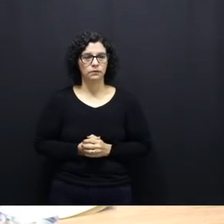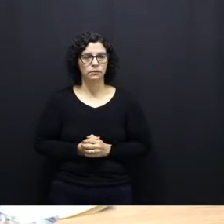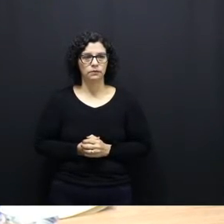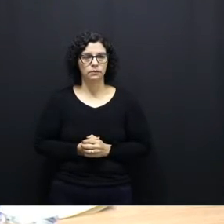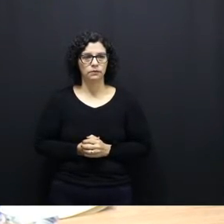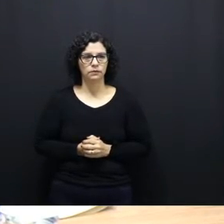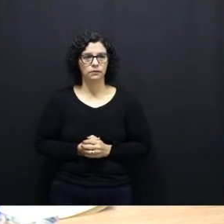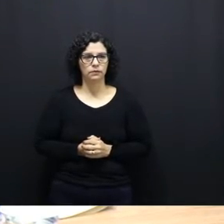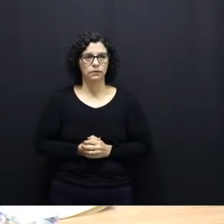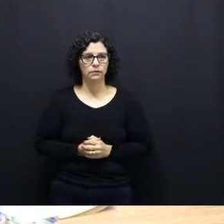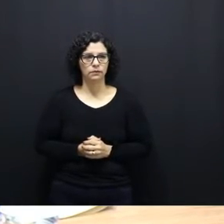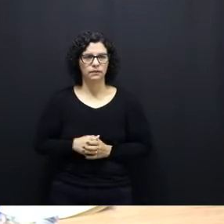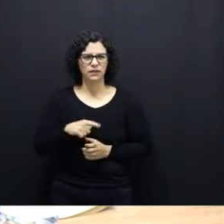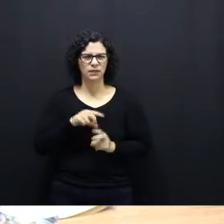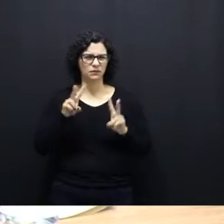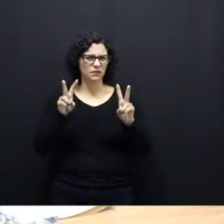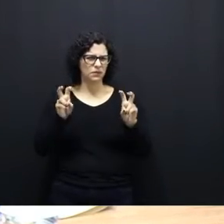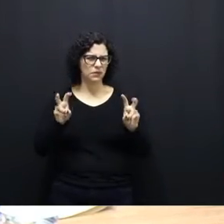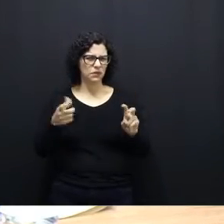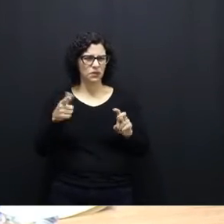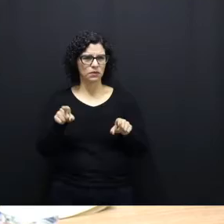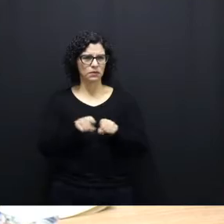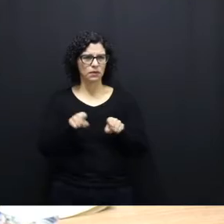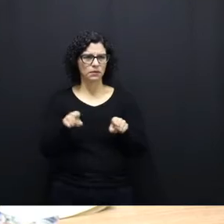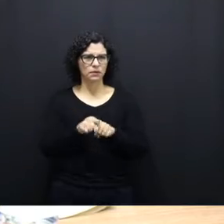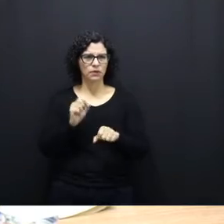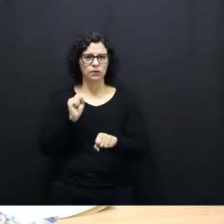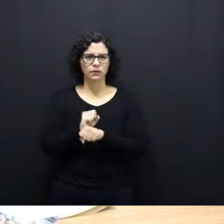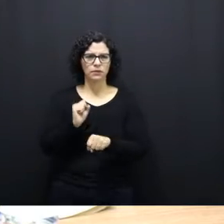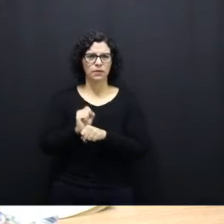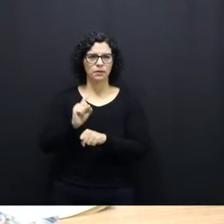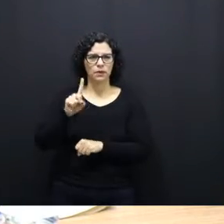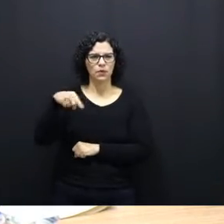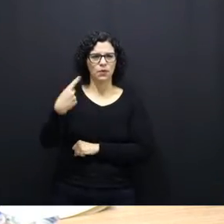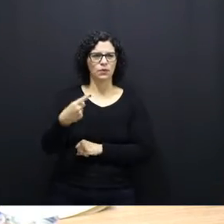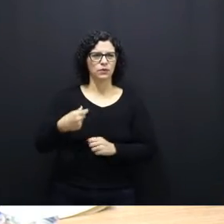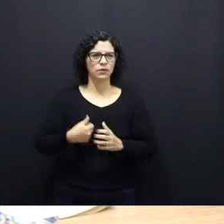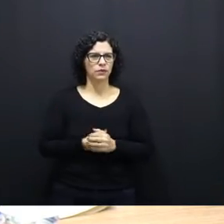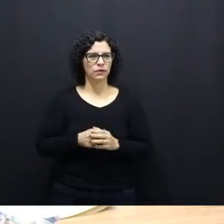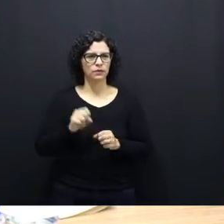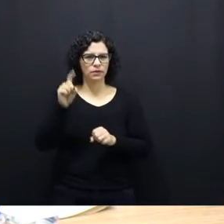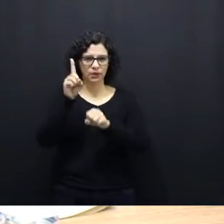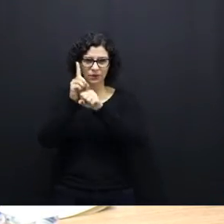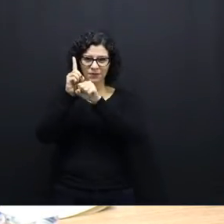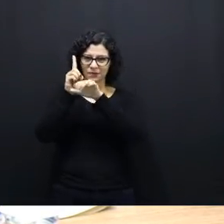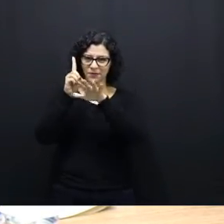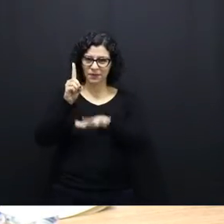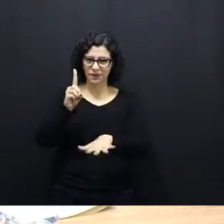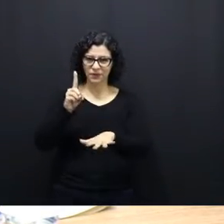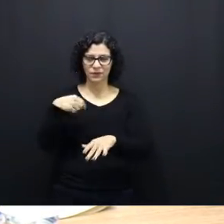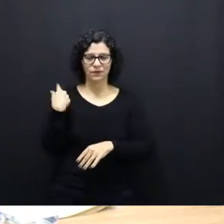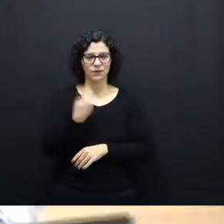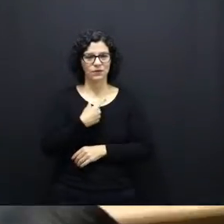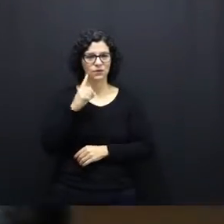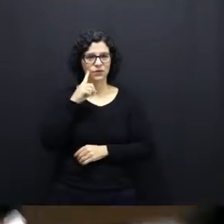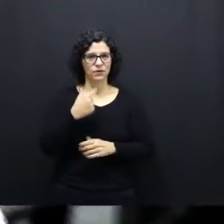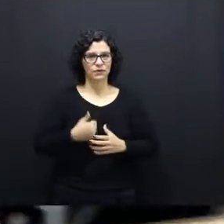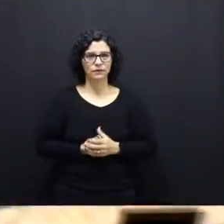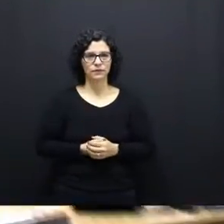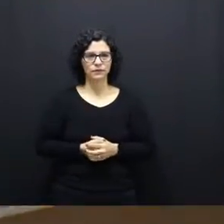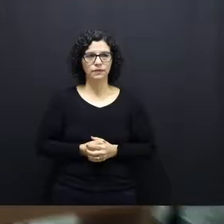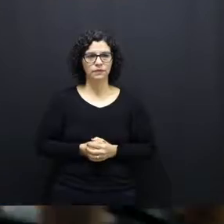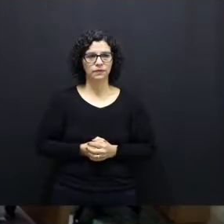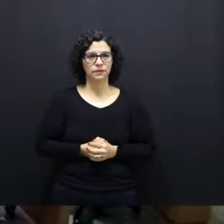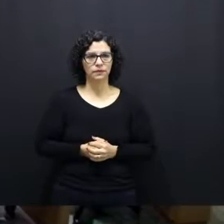o presente eu tinha outros temas mais tarde tchau até o próximo Aí que Deus abençoe o nosso dia